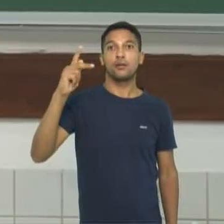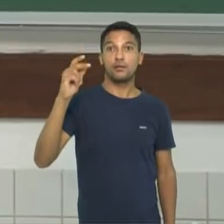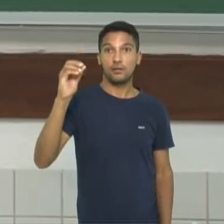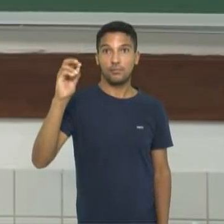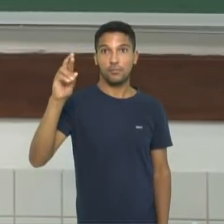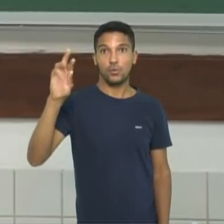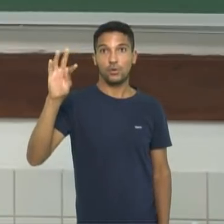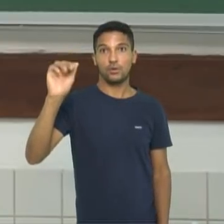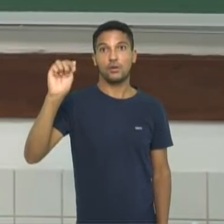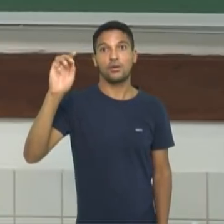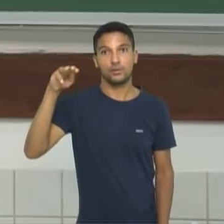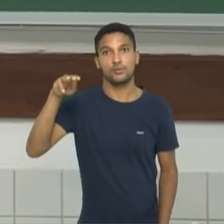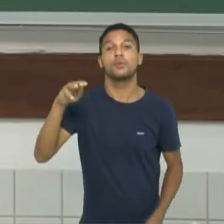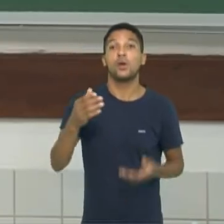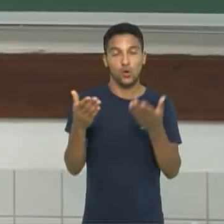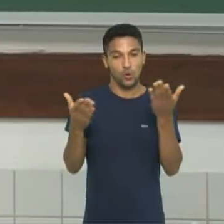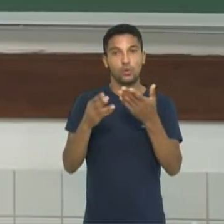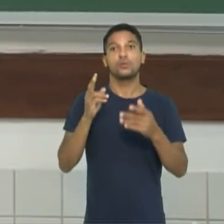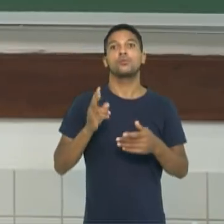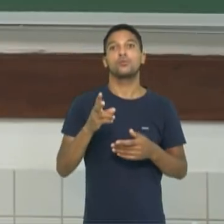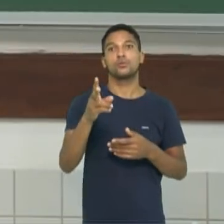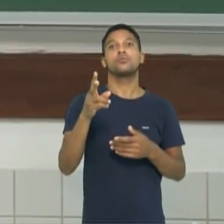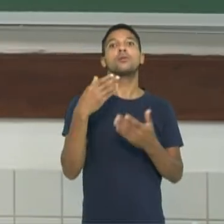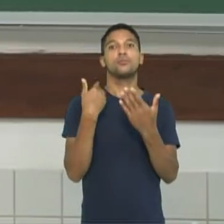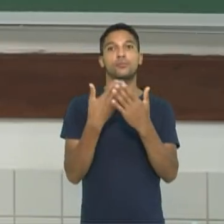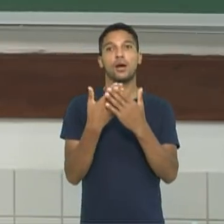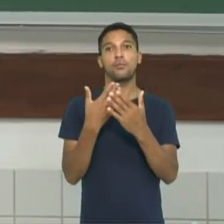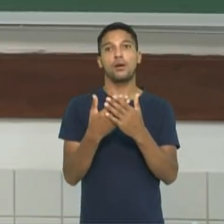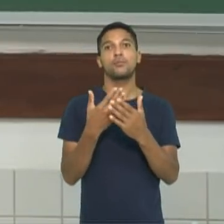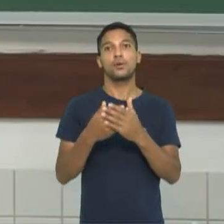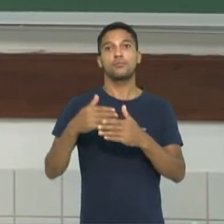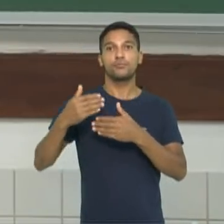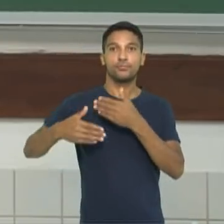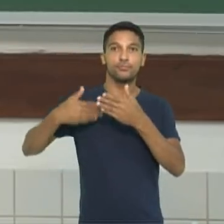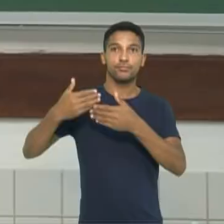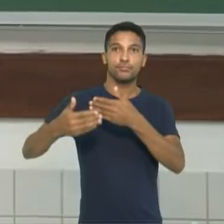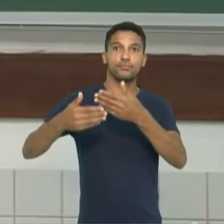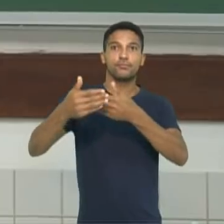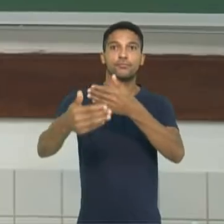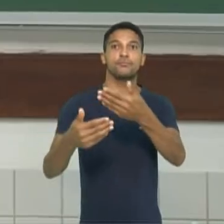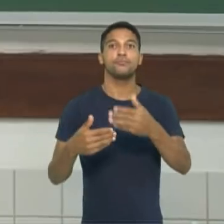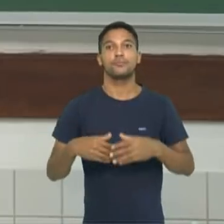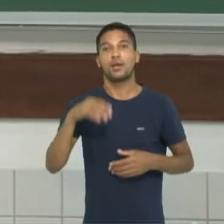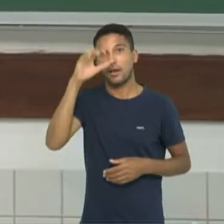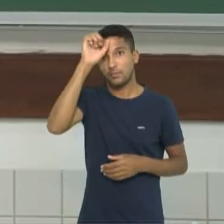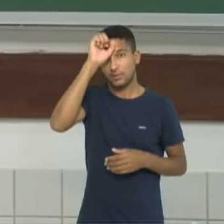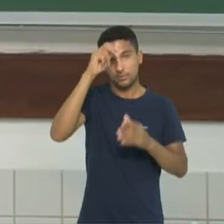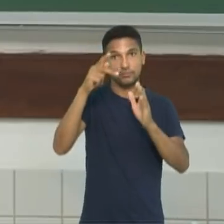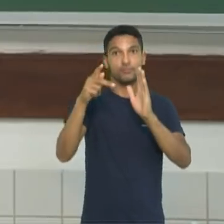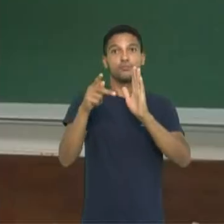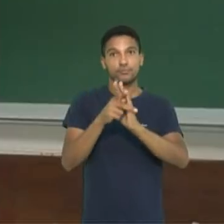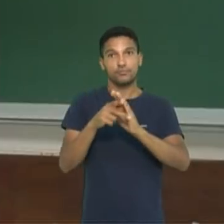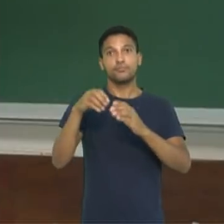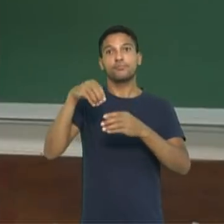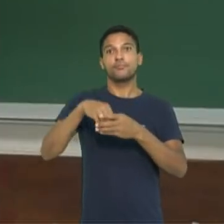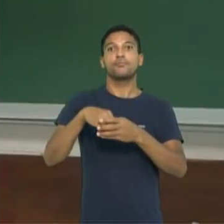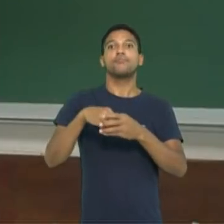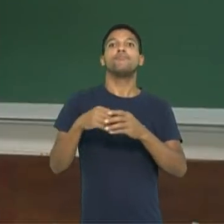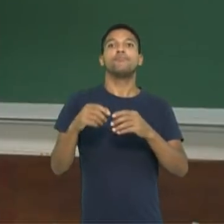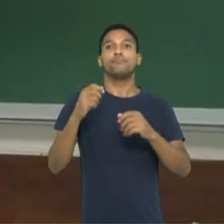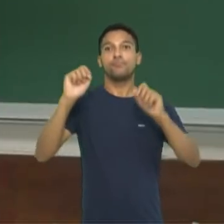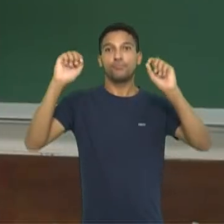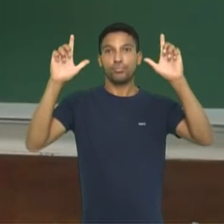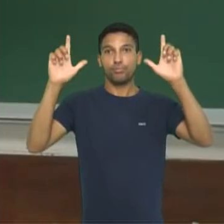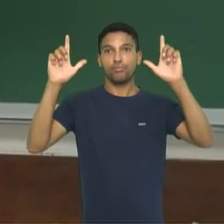discussão, né? Para a gente poder realmente se apropriar, aprender, né? Sobre os elementos constituintes da reportagem, ok? Então